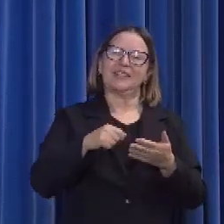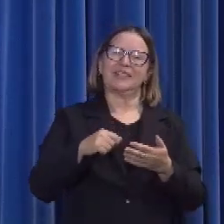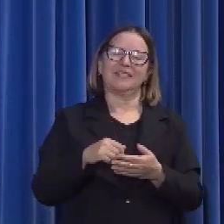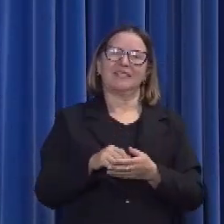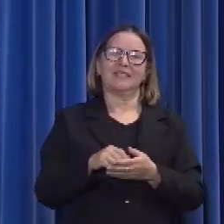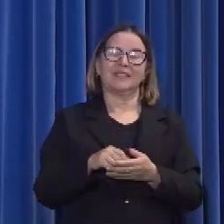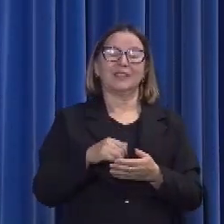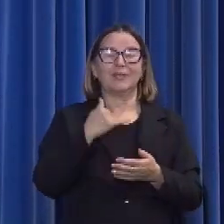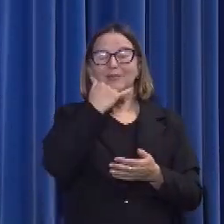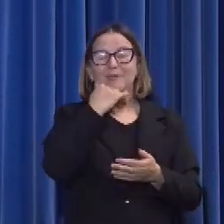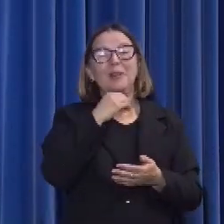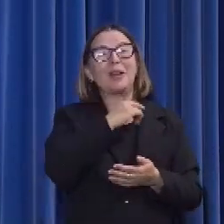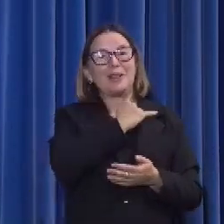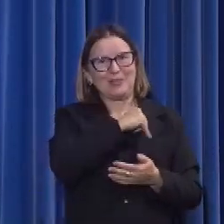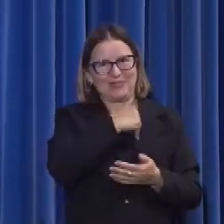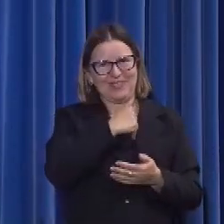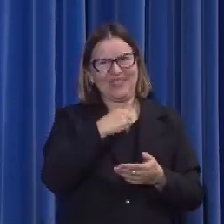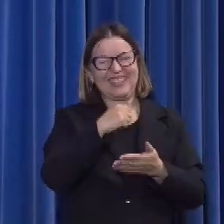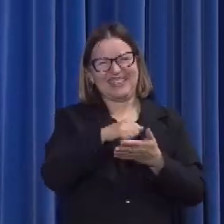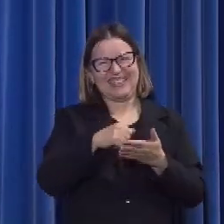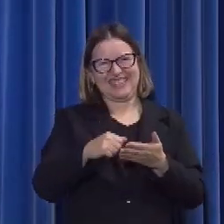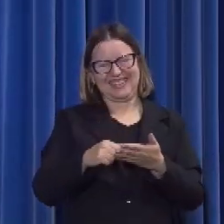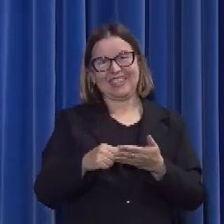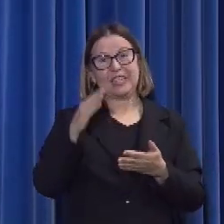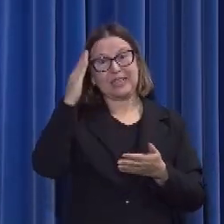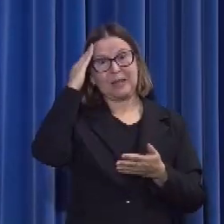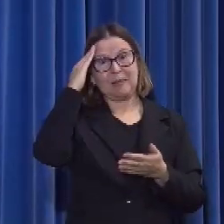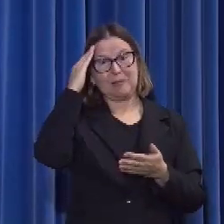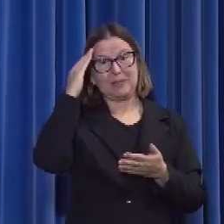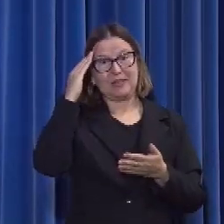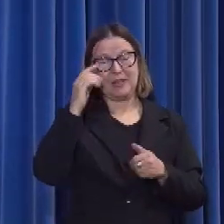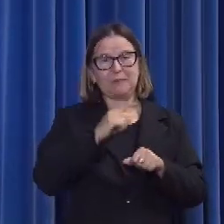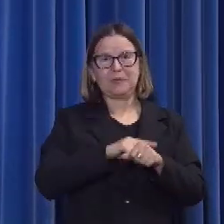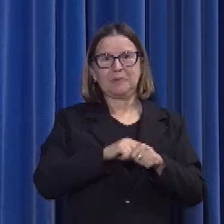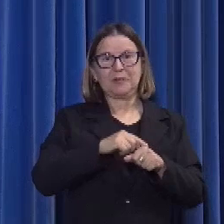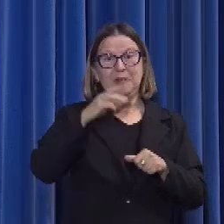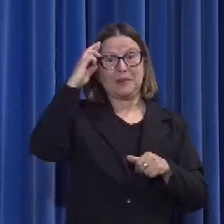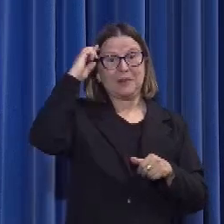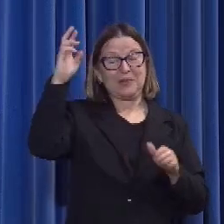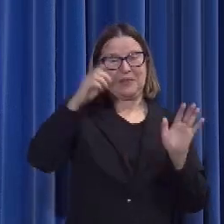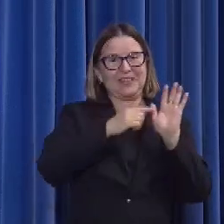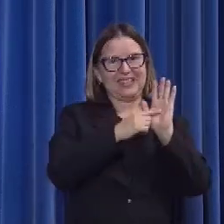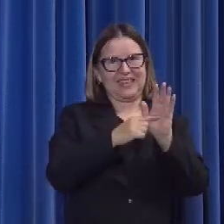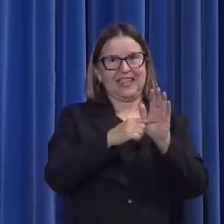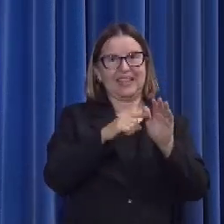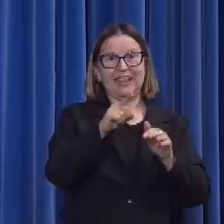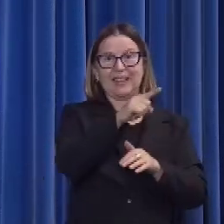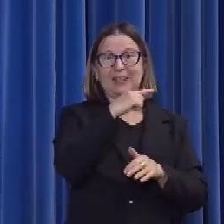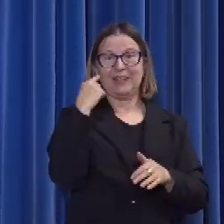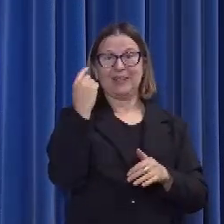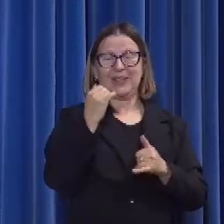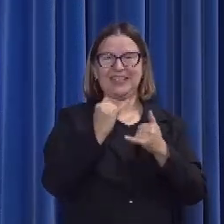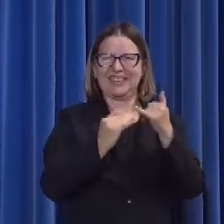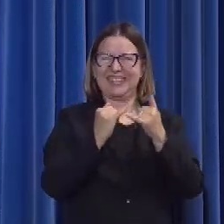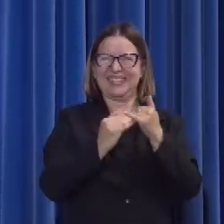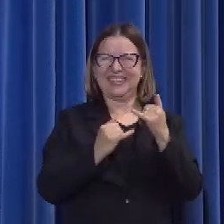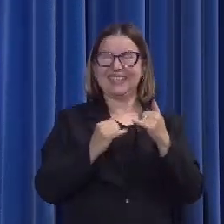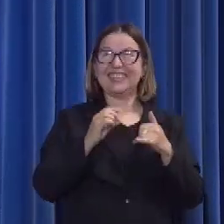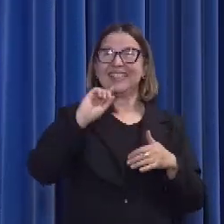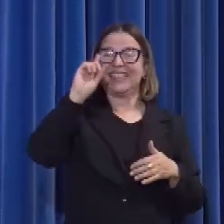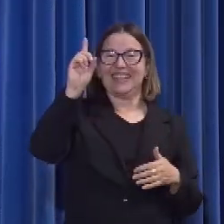Sabemos que quando Ele se manifestar, seremos semelhantes a Ele, porque haveremos de vê-lo como Ele é.